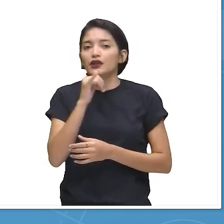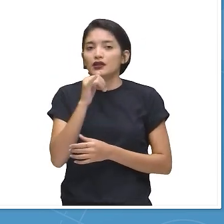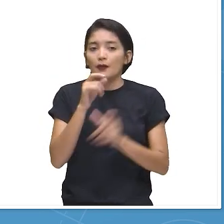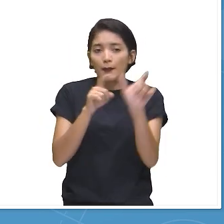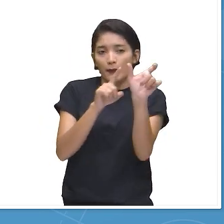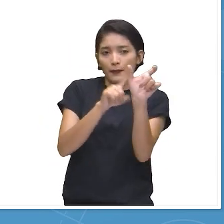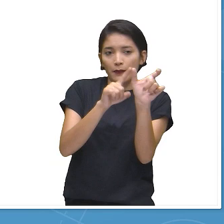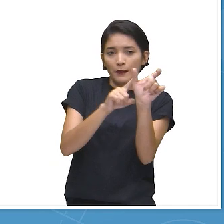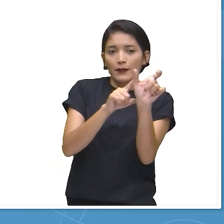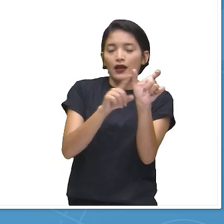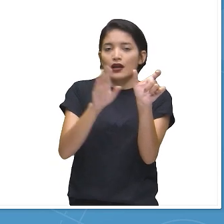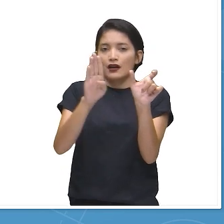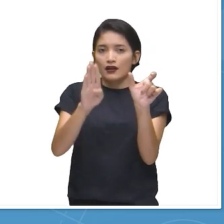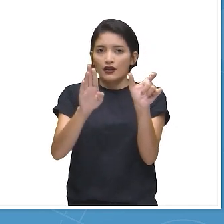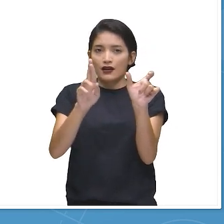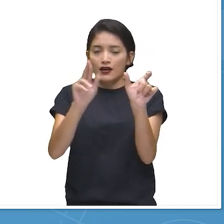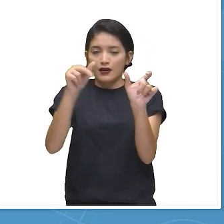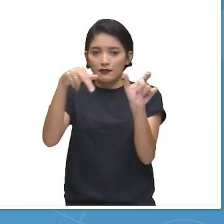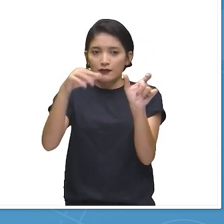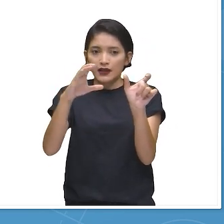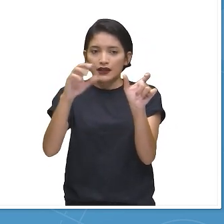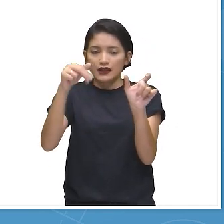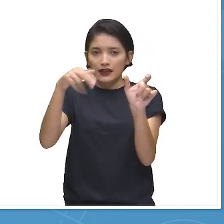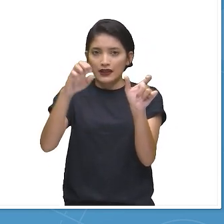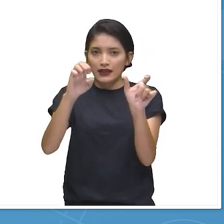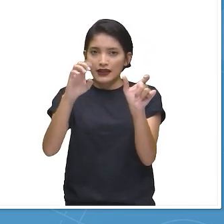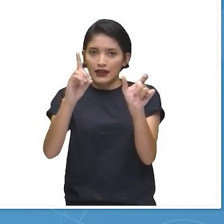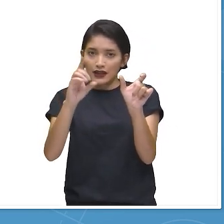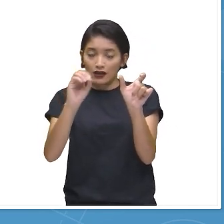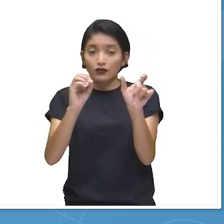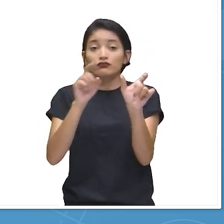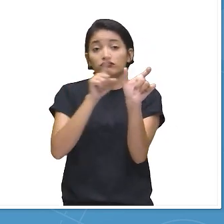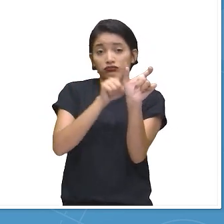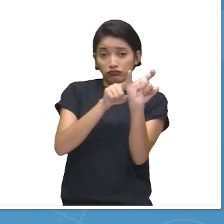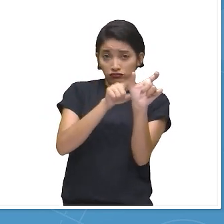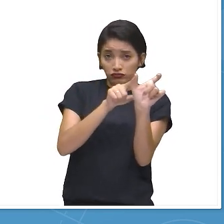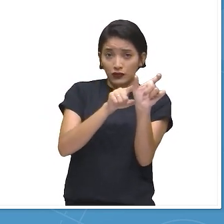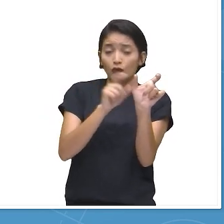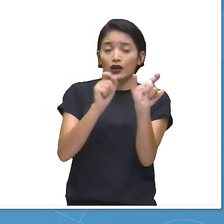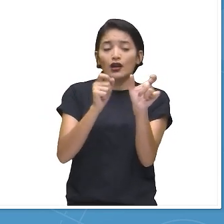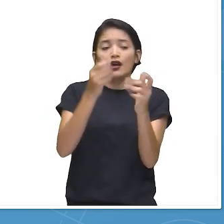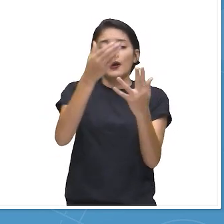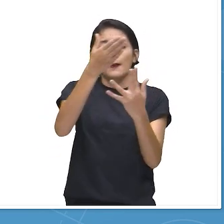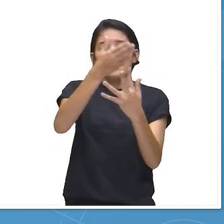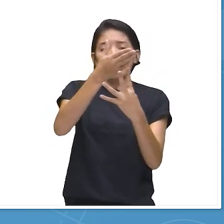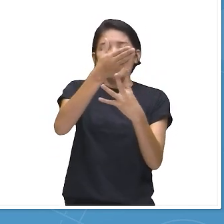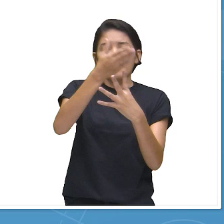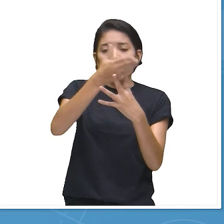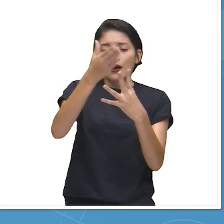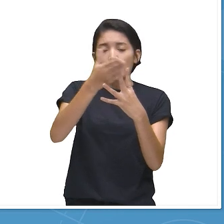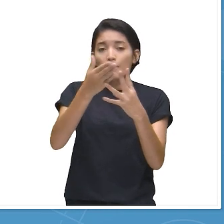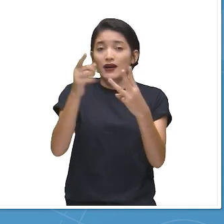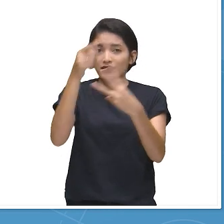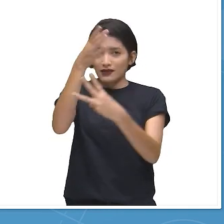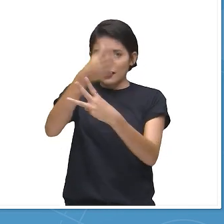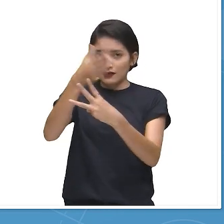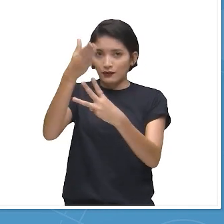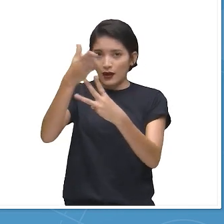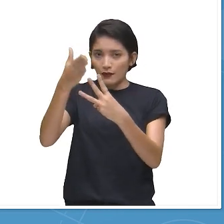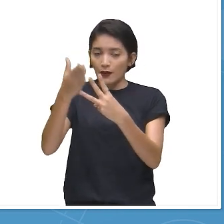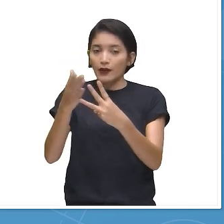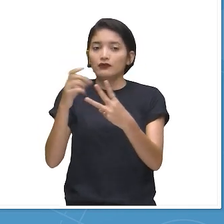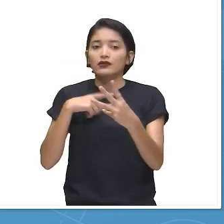palavra brinquedo. Eu tenho, então, a palavra brinquedo dividida em 3 conjuntos. Aqui eu tenho a